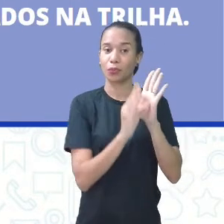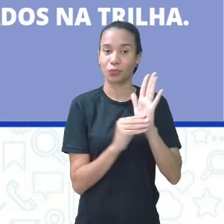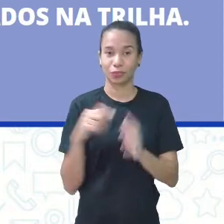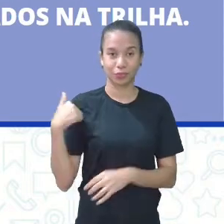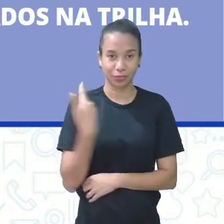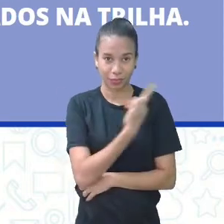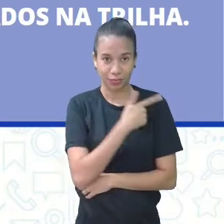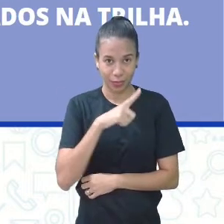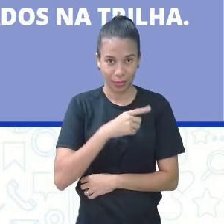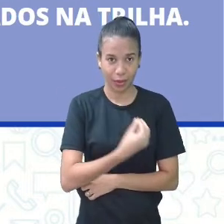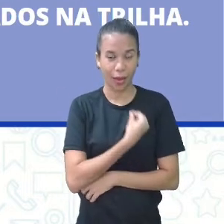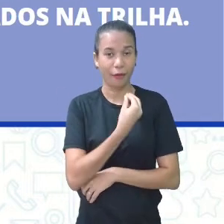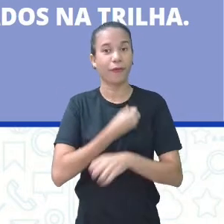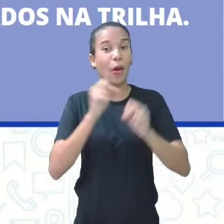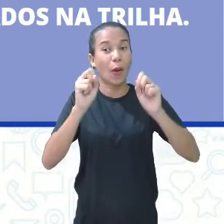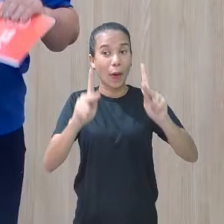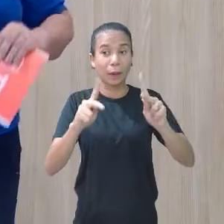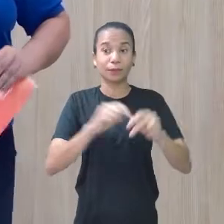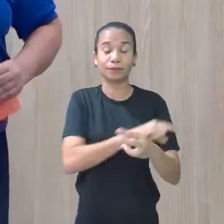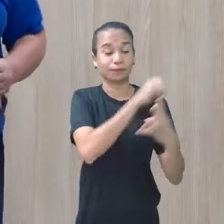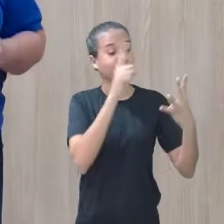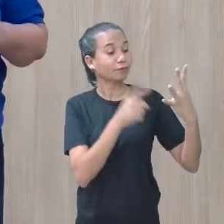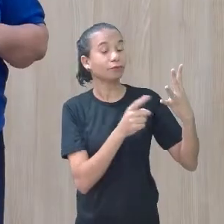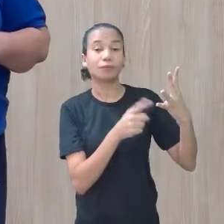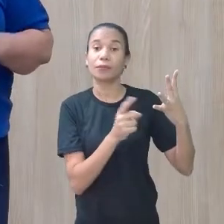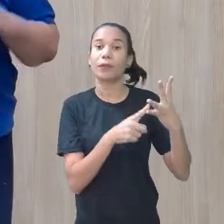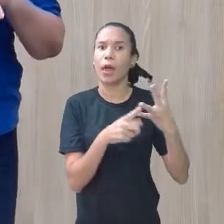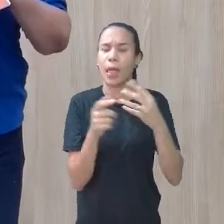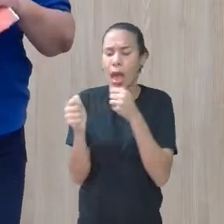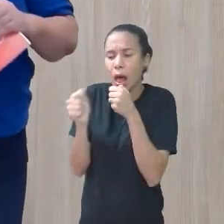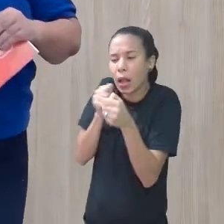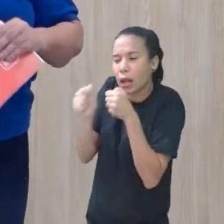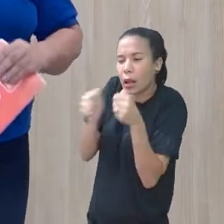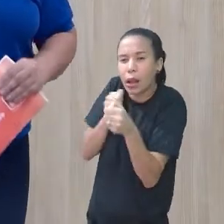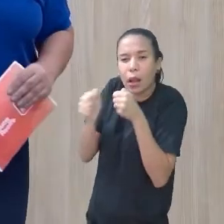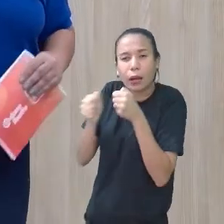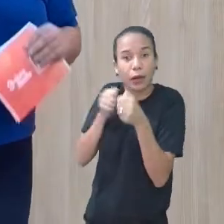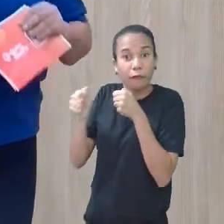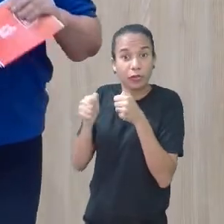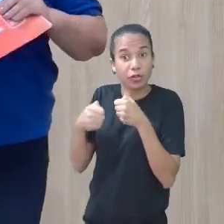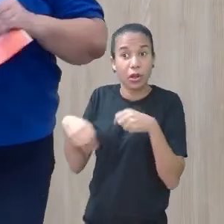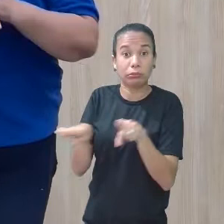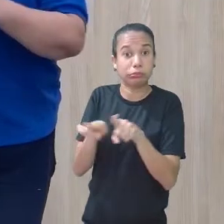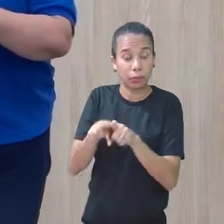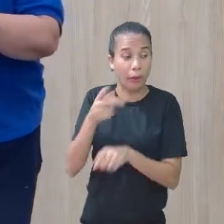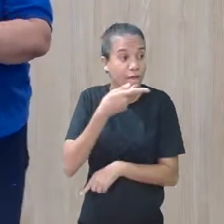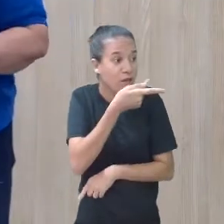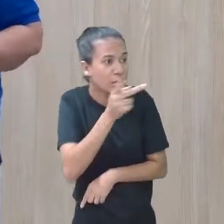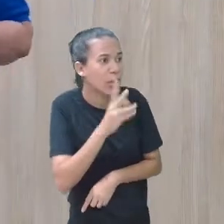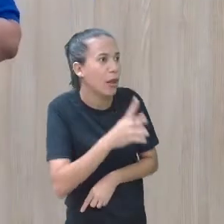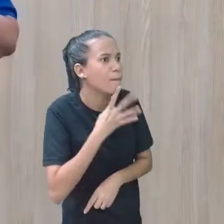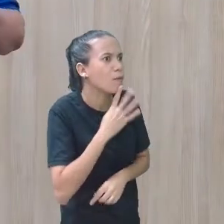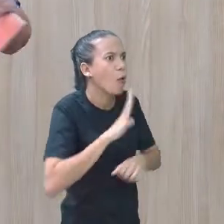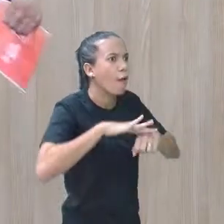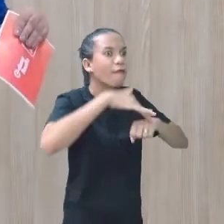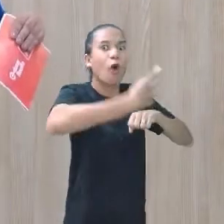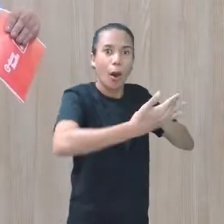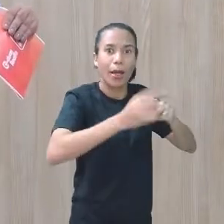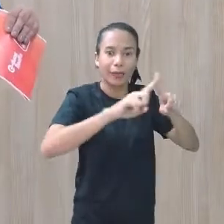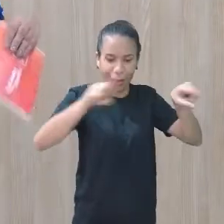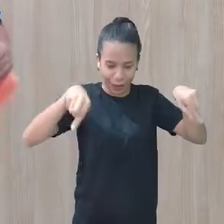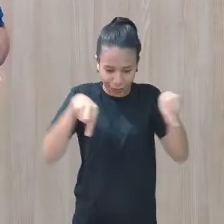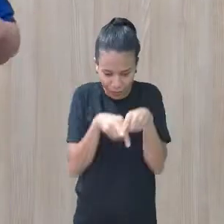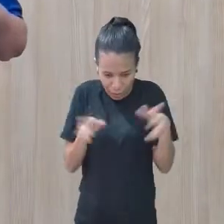gente está conversando, ok? Também vamos ter momento de entrevistas e visitas fora aqui desse